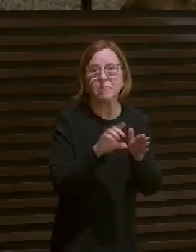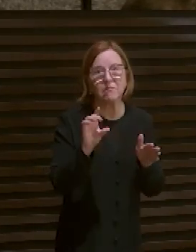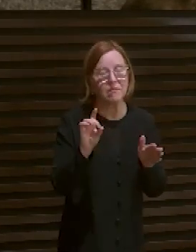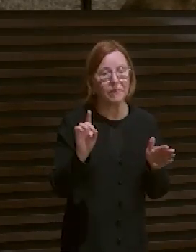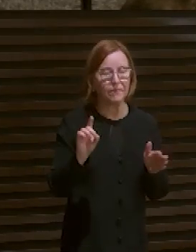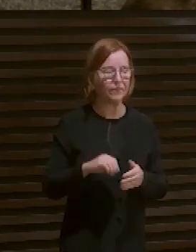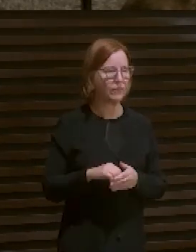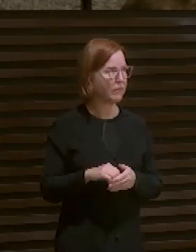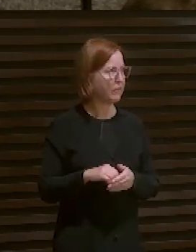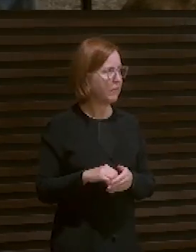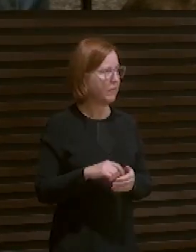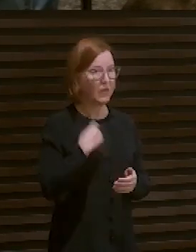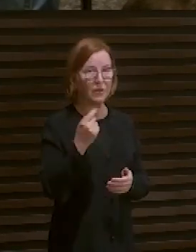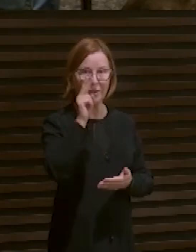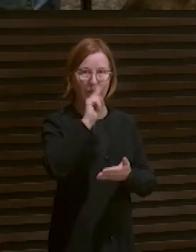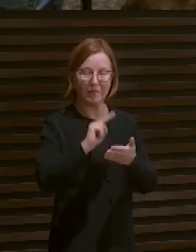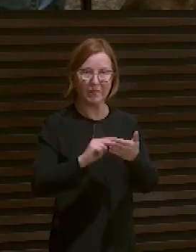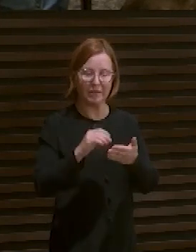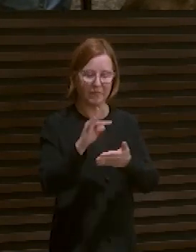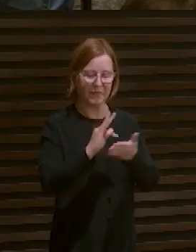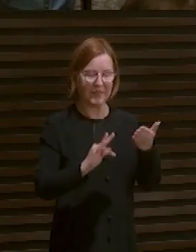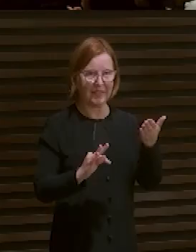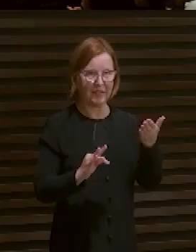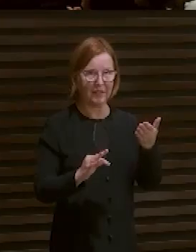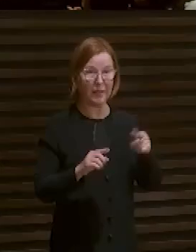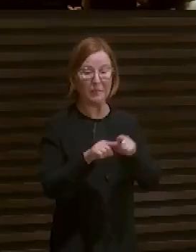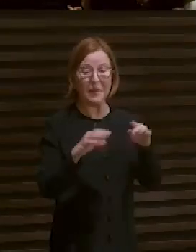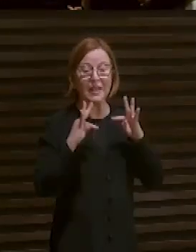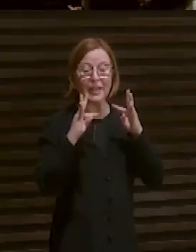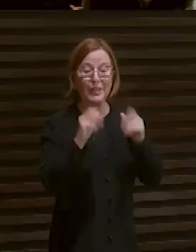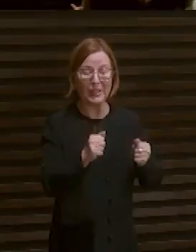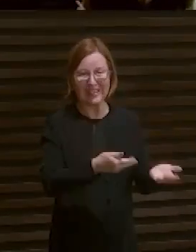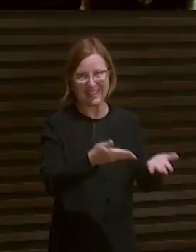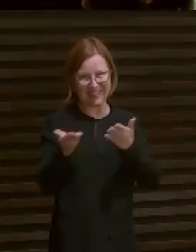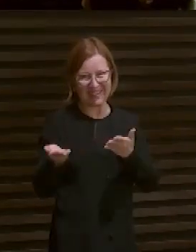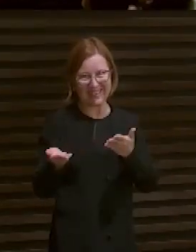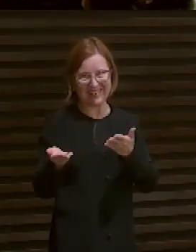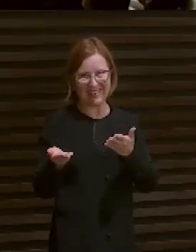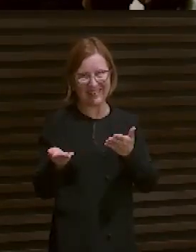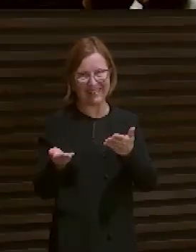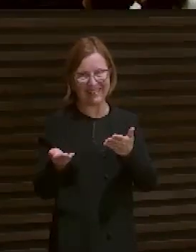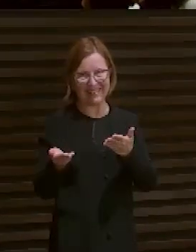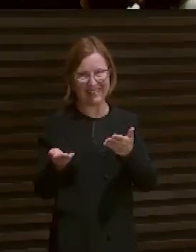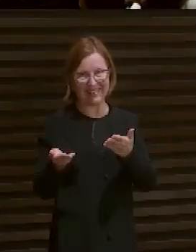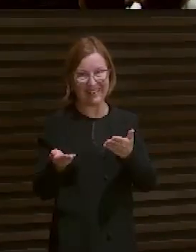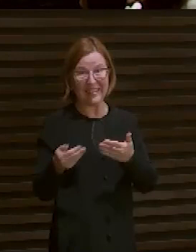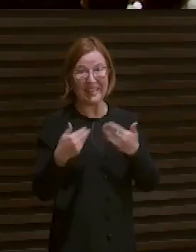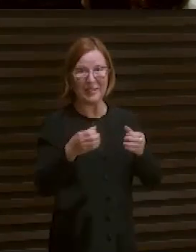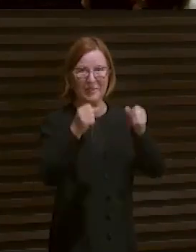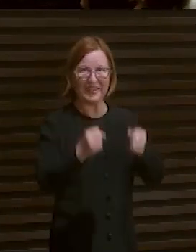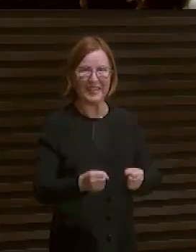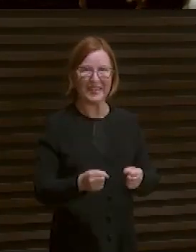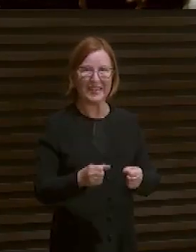aí a gente vê aqui no texto: veio, mas a todos quantos o receberam, deu-lhes o